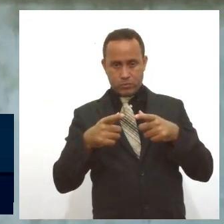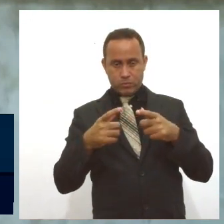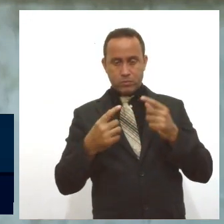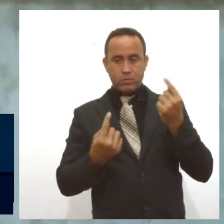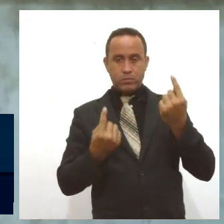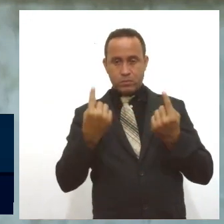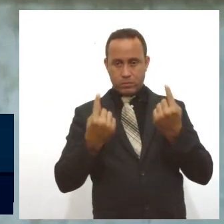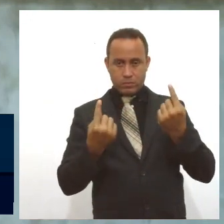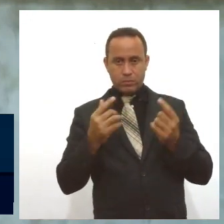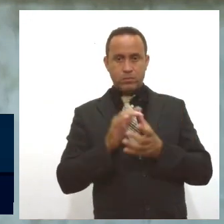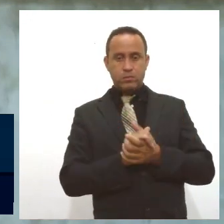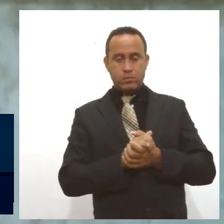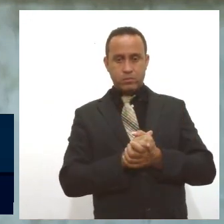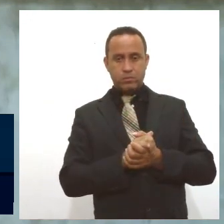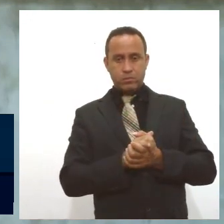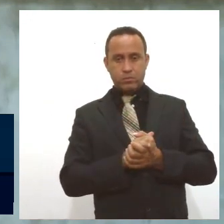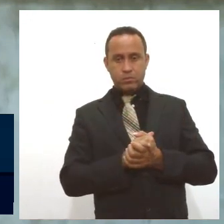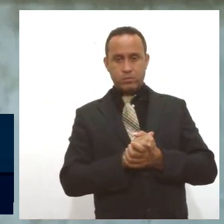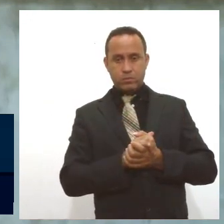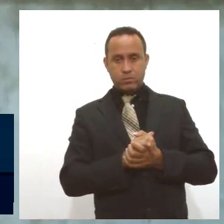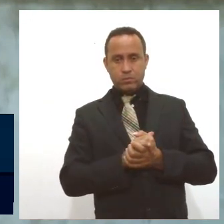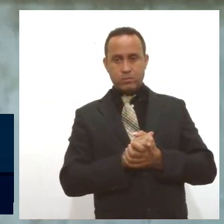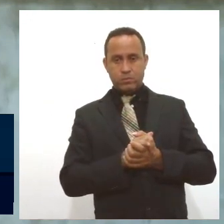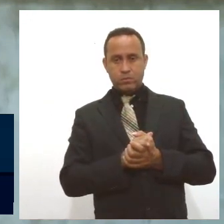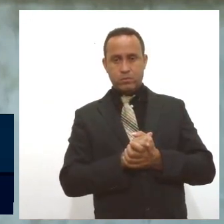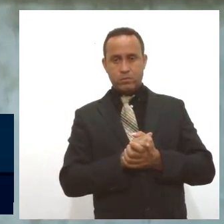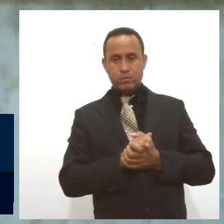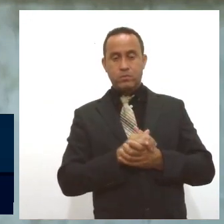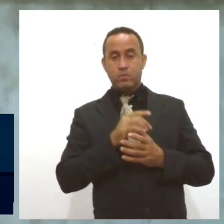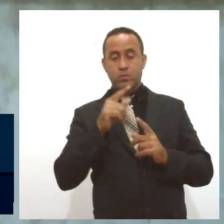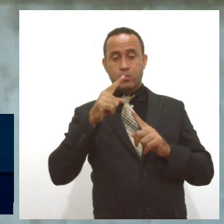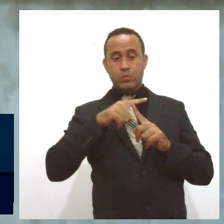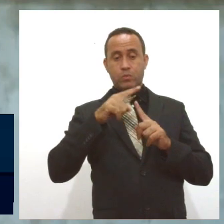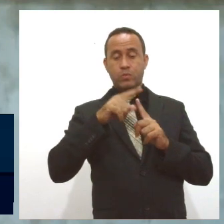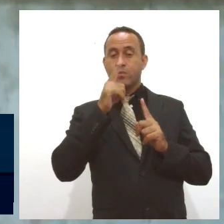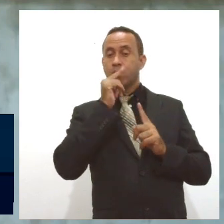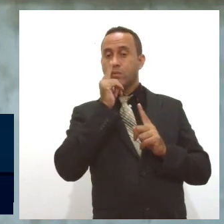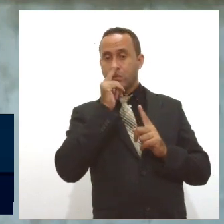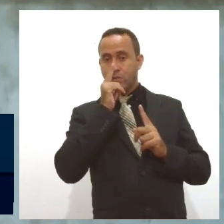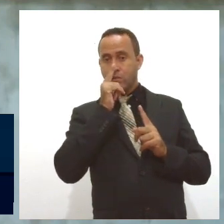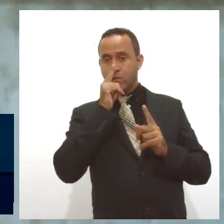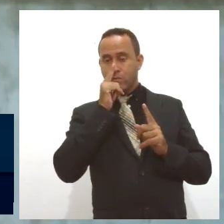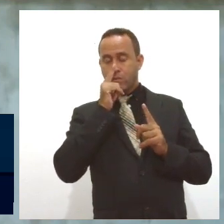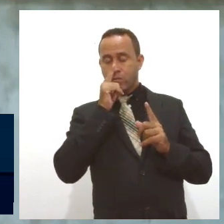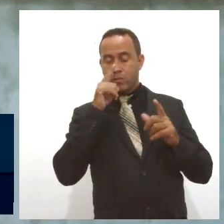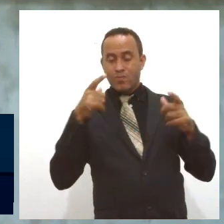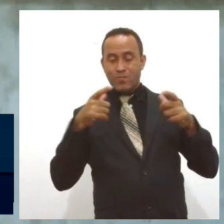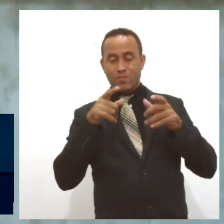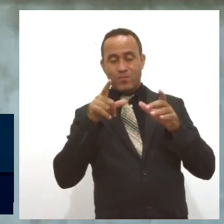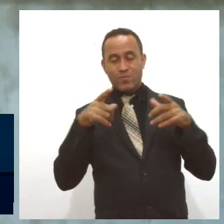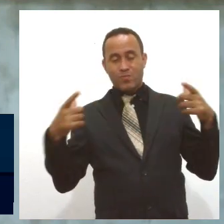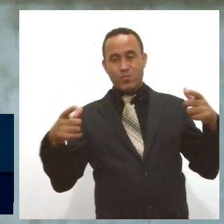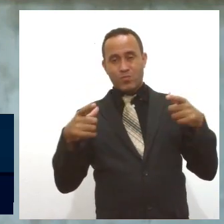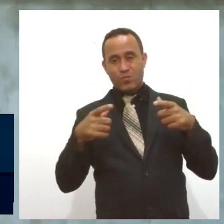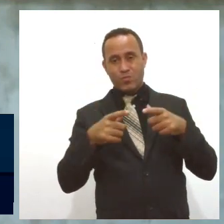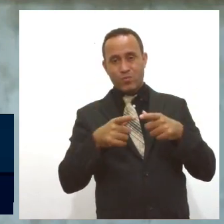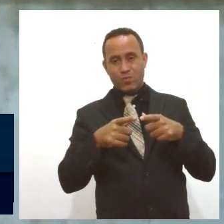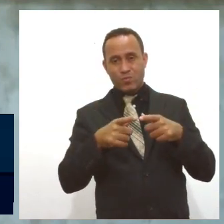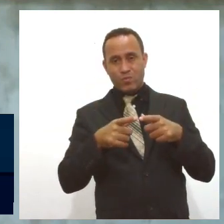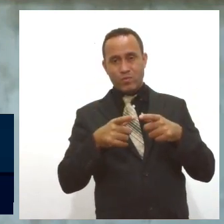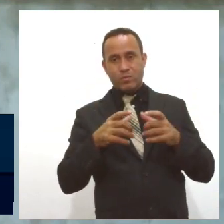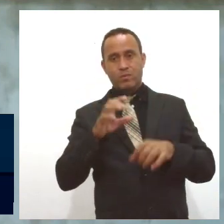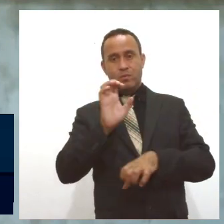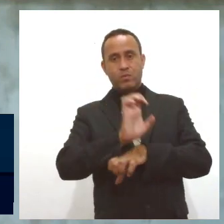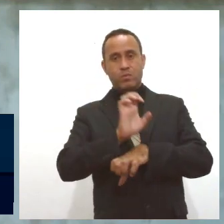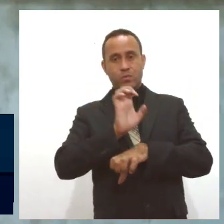paralelo entre o monitoramento da qualidade da água com vazão mais reduzida e com vazão acima da média vai trazer resultados